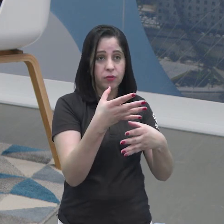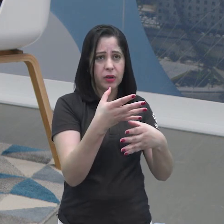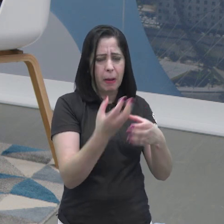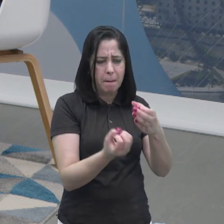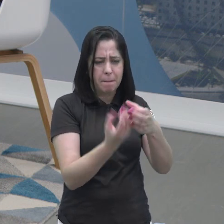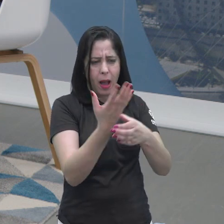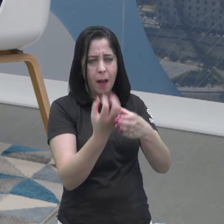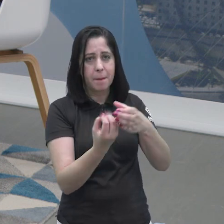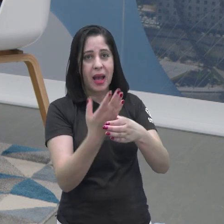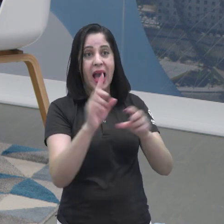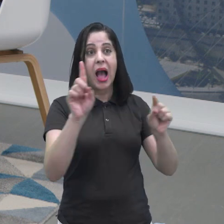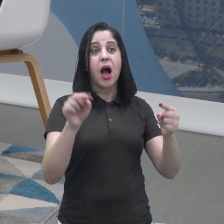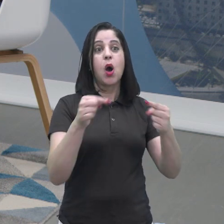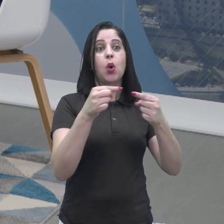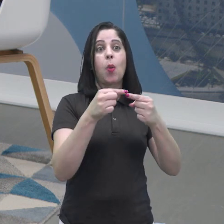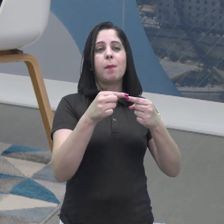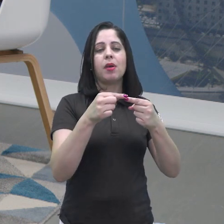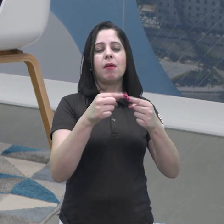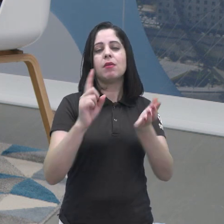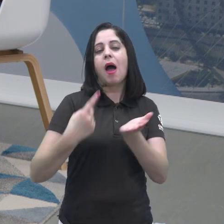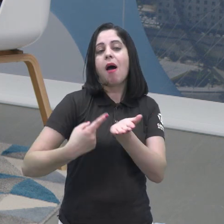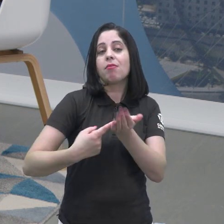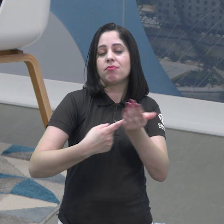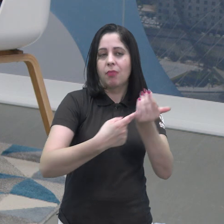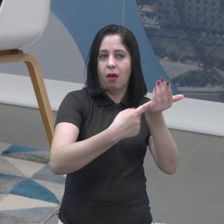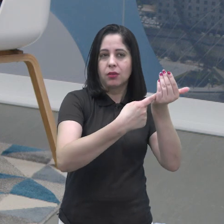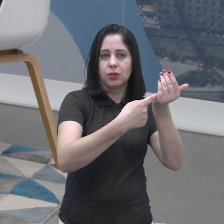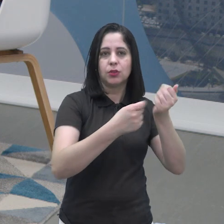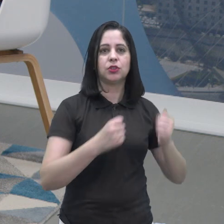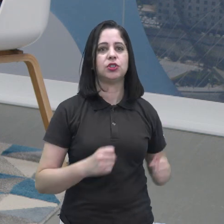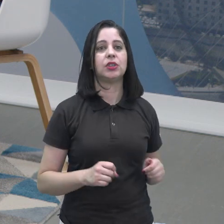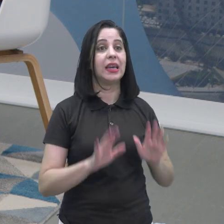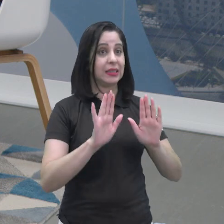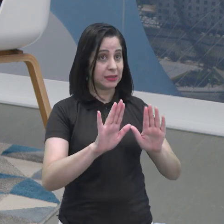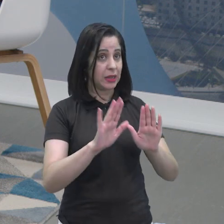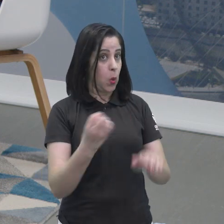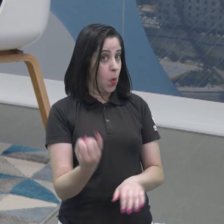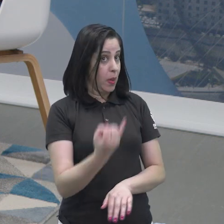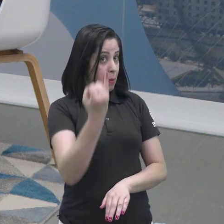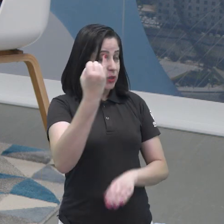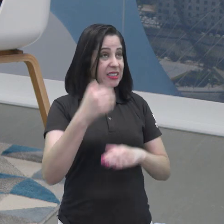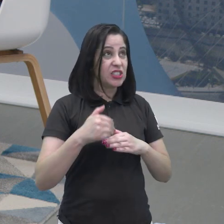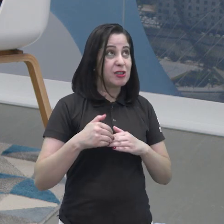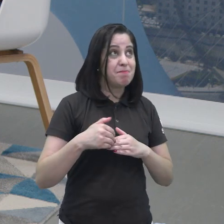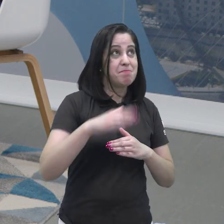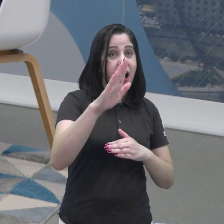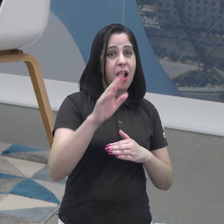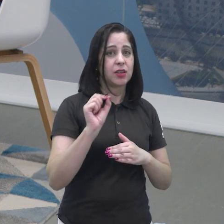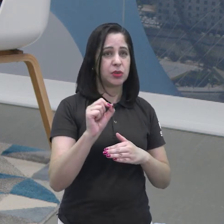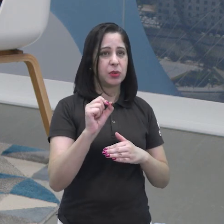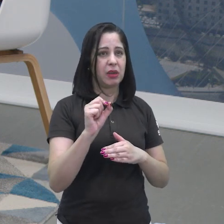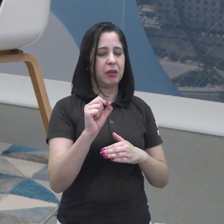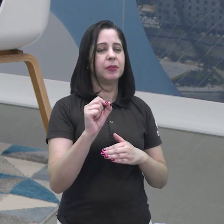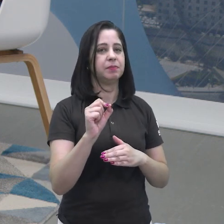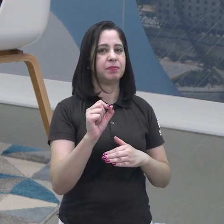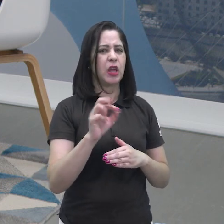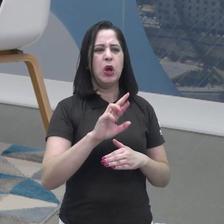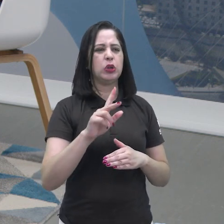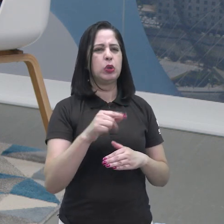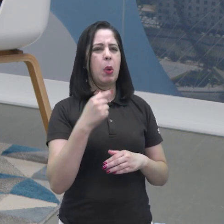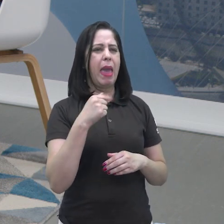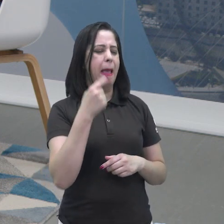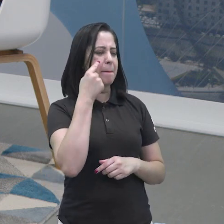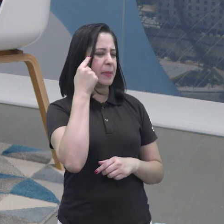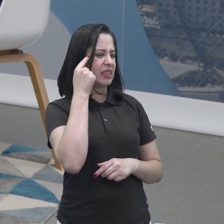que devem surgir, aliás, serão aquelas ligadas à tecnologia. Então, mais importante do que a gente olhar as profissões